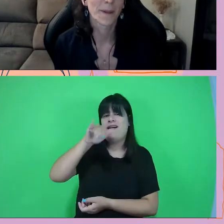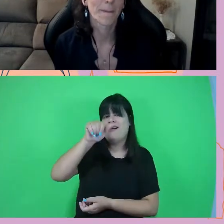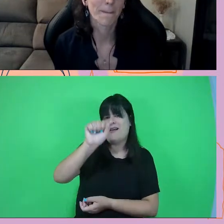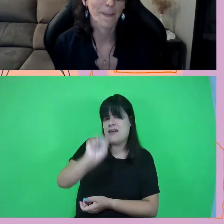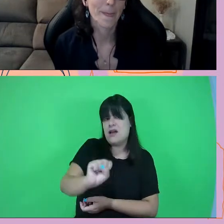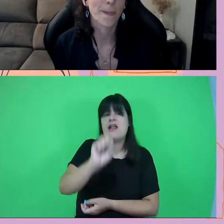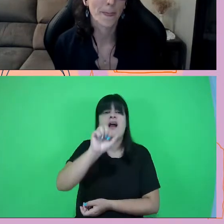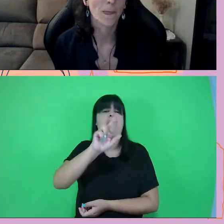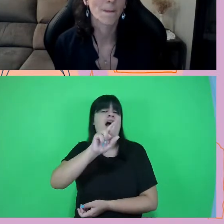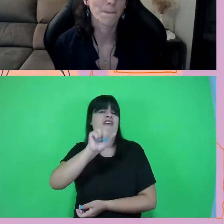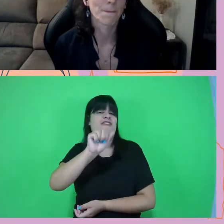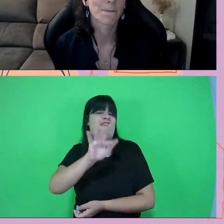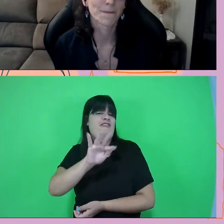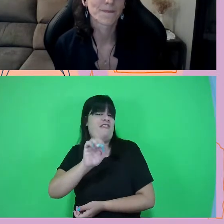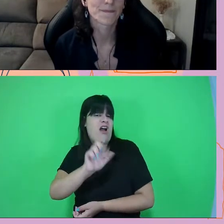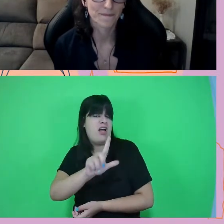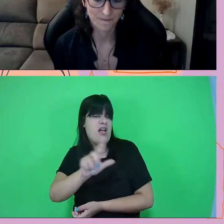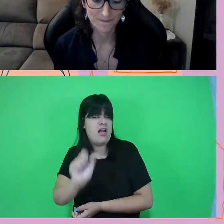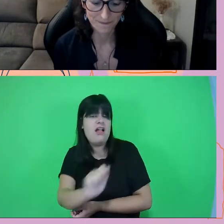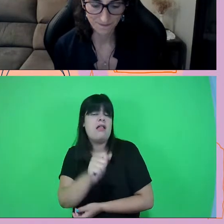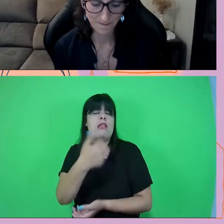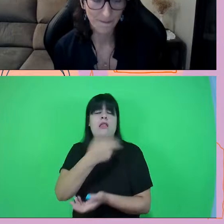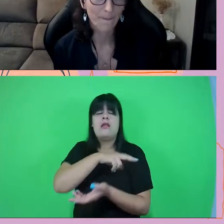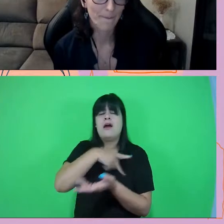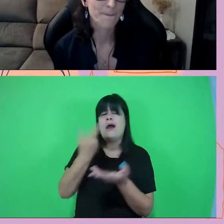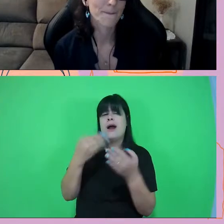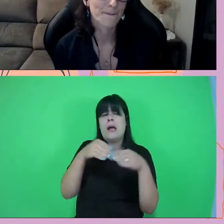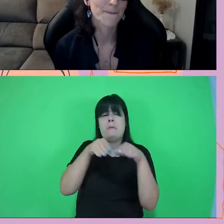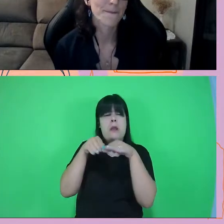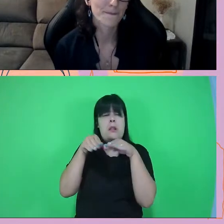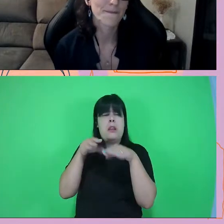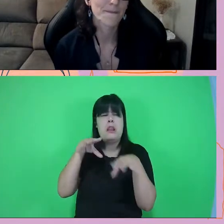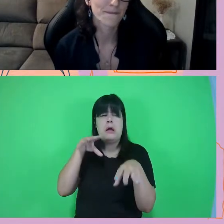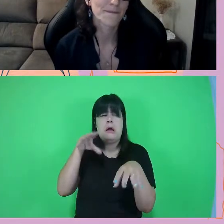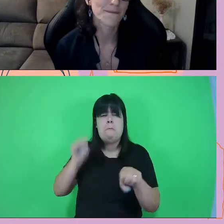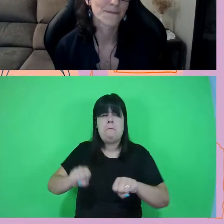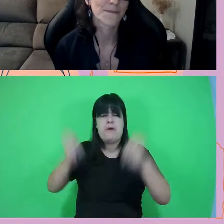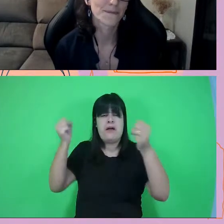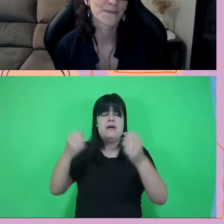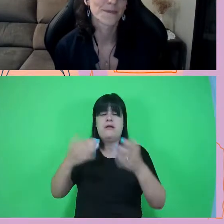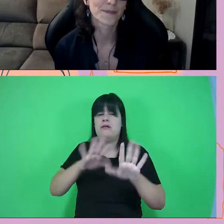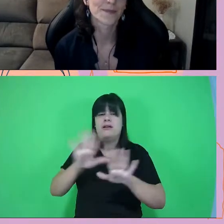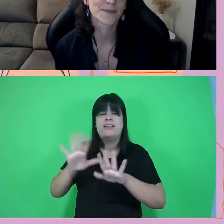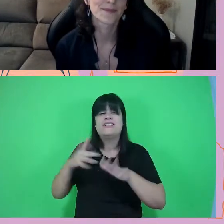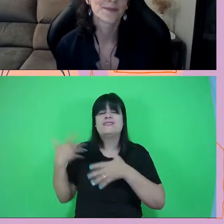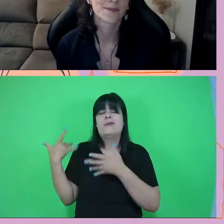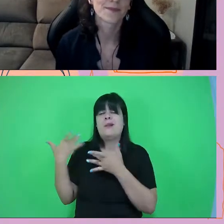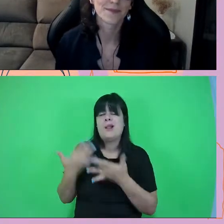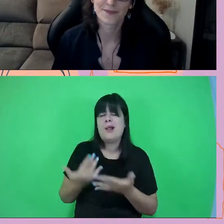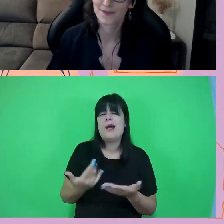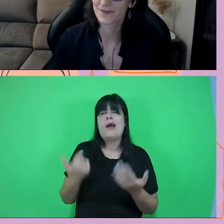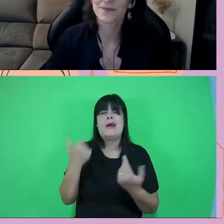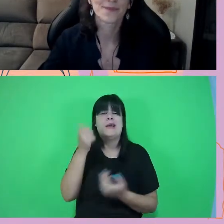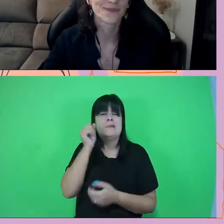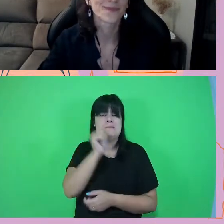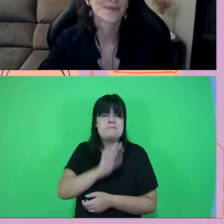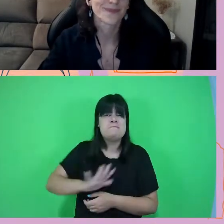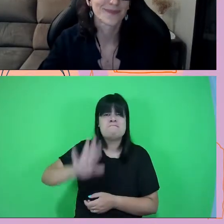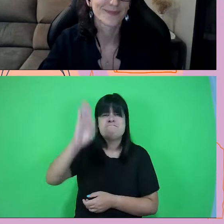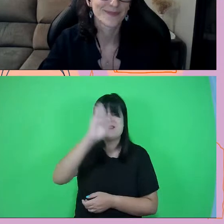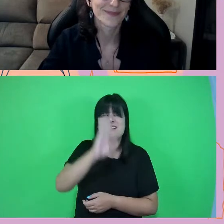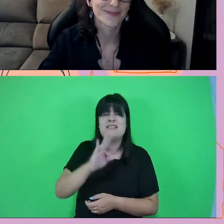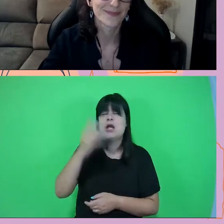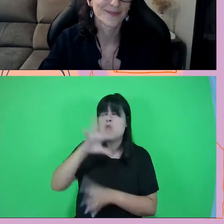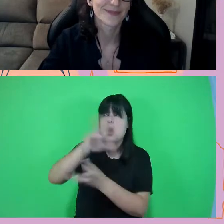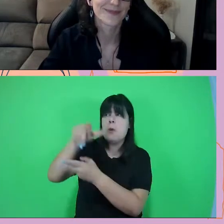Rafaela Silva, né, e a gente vai quebrando tabus e vai melhorando ainda mais essa caminhada para as mulheres brasileiras e do mundo. Né, lá na